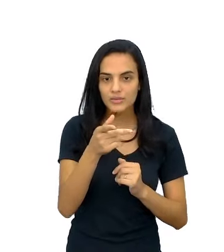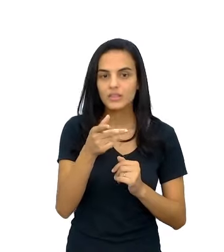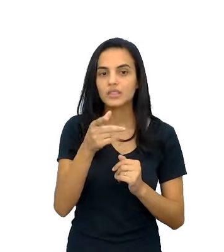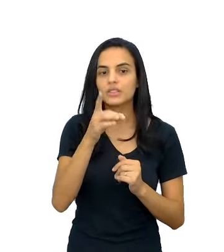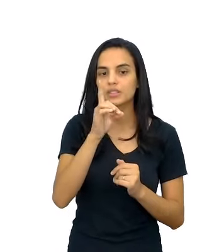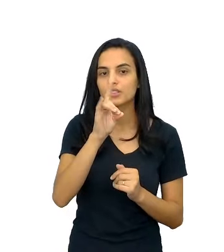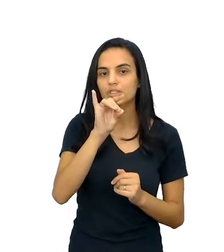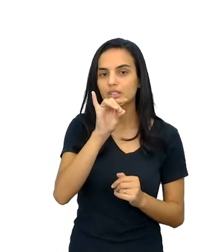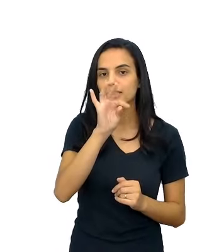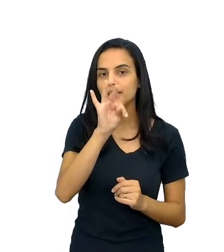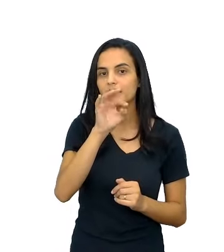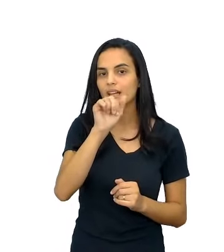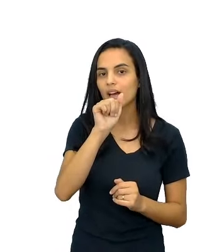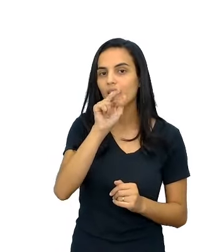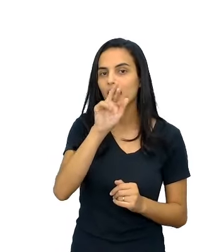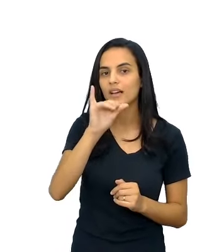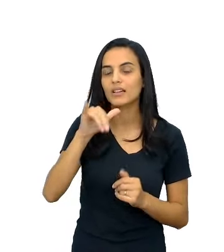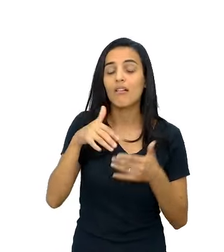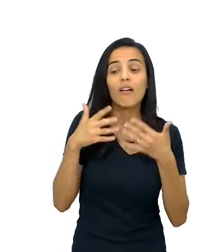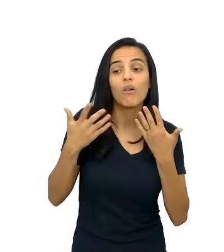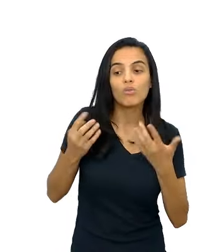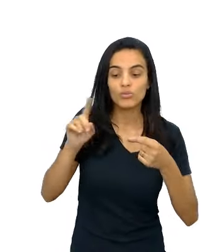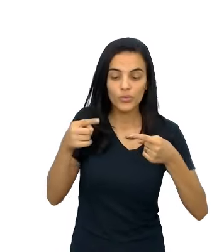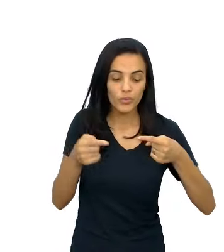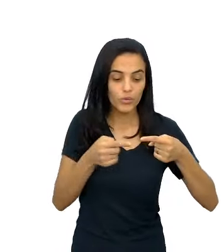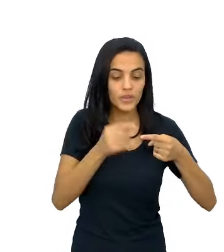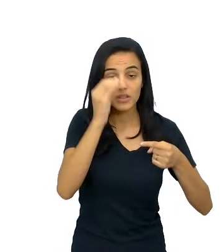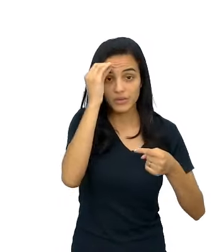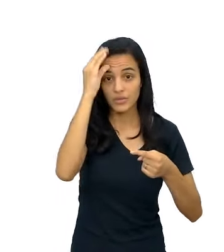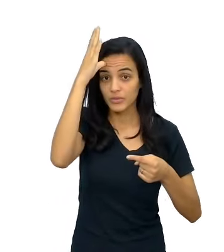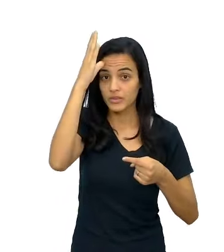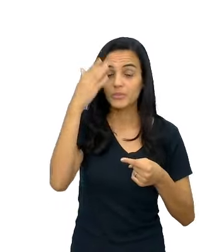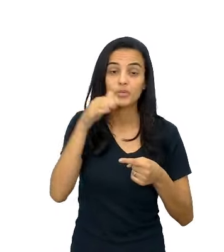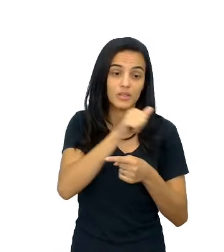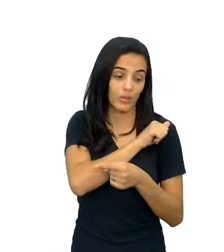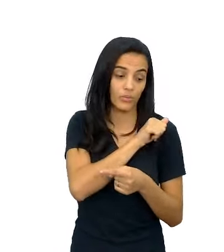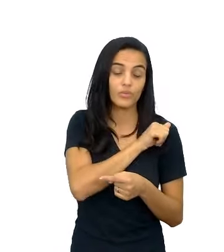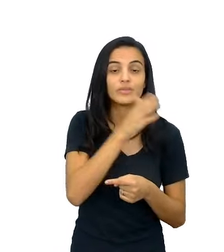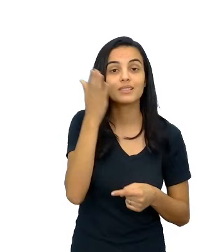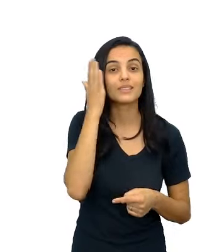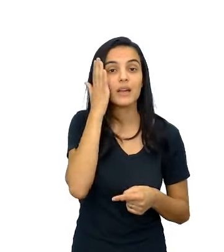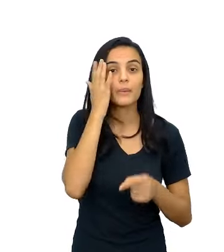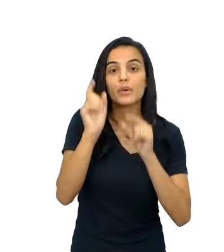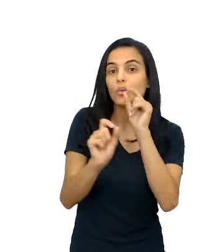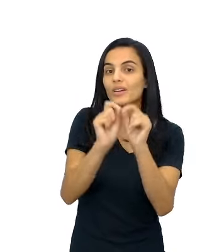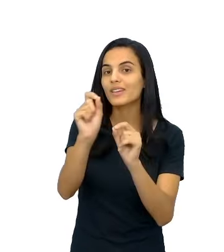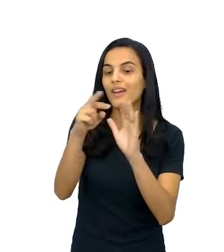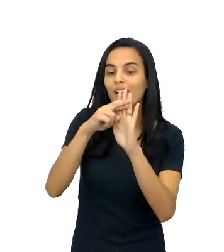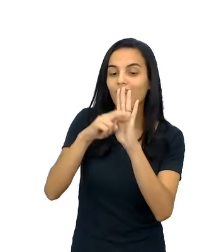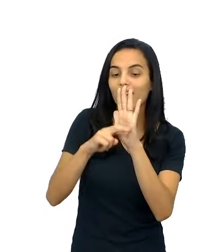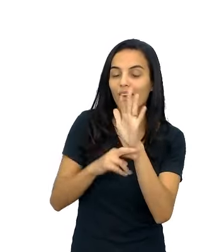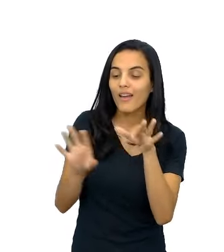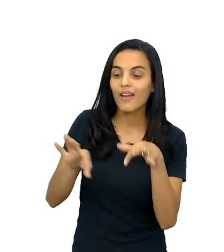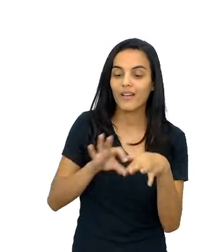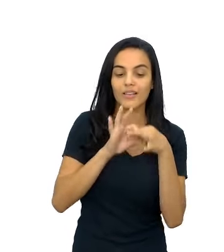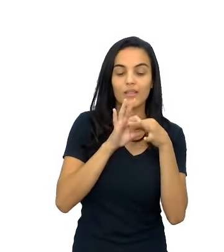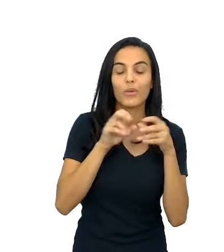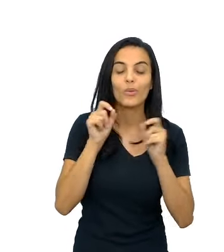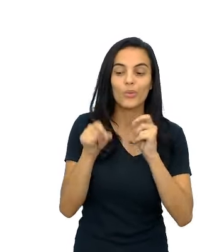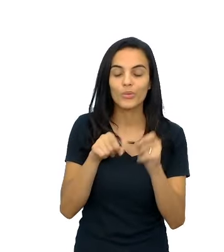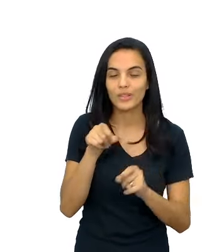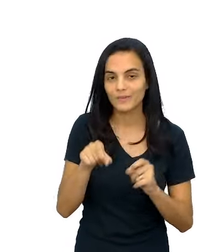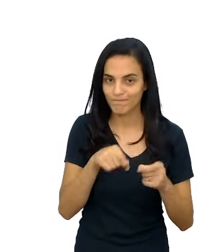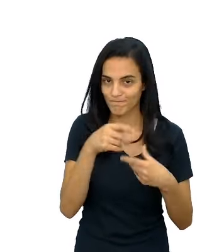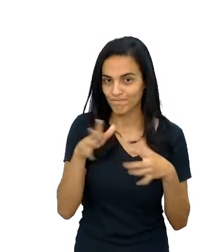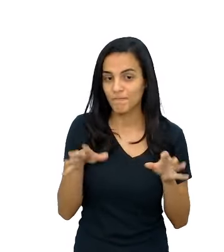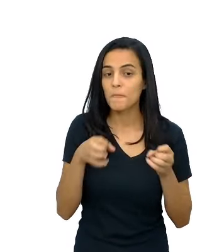Tales, né? Que é aonde está o objeto de conhecimento, é os alunos saberem o que são retas paralelas, né? O que são retas transversais, né?